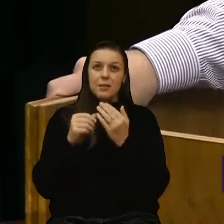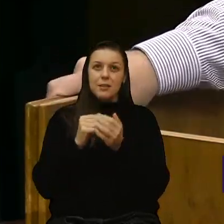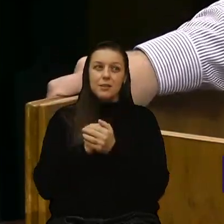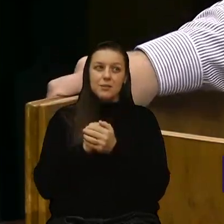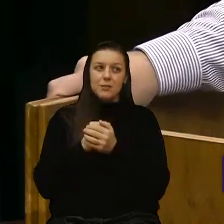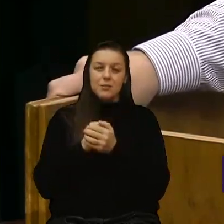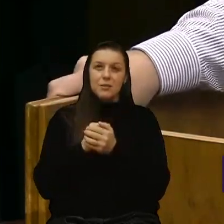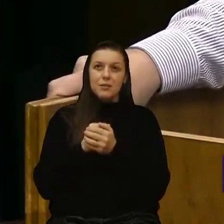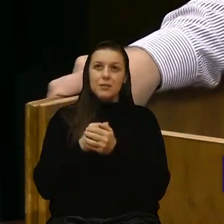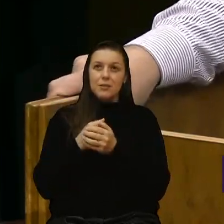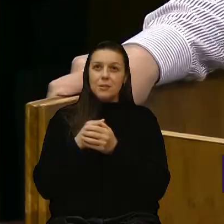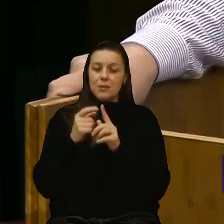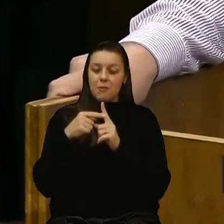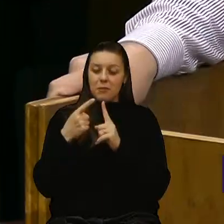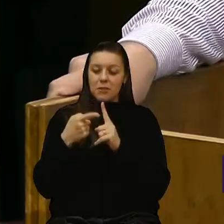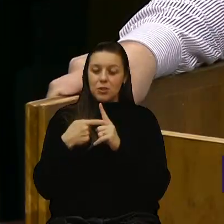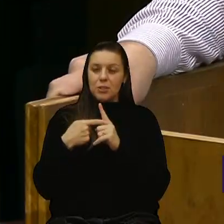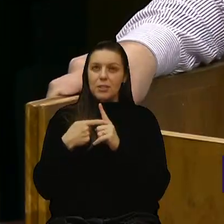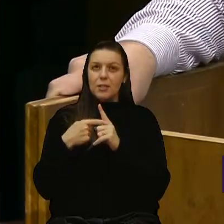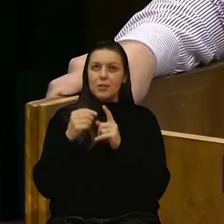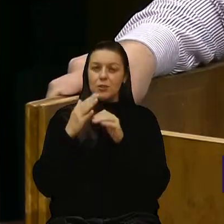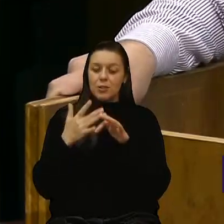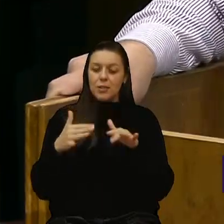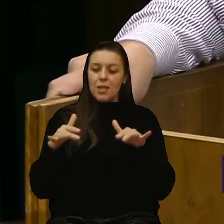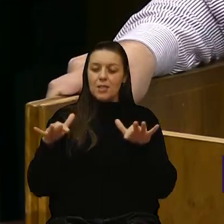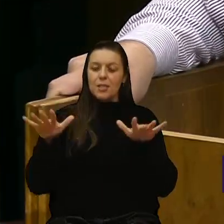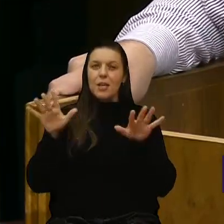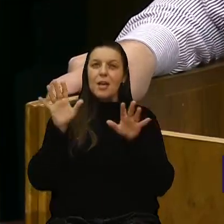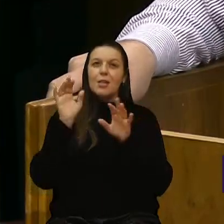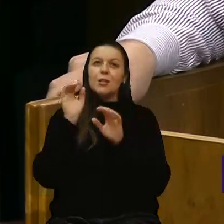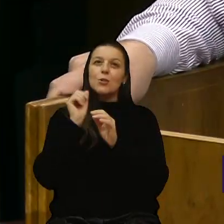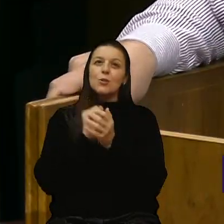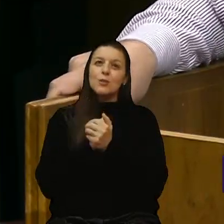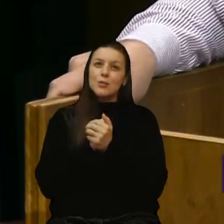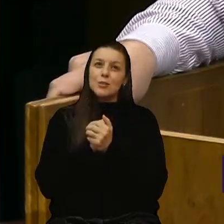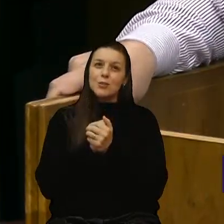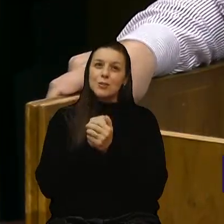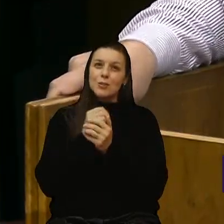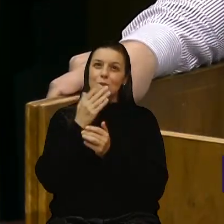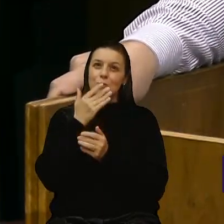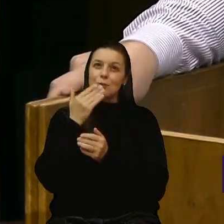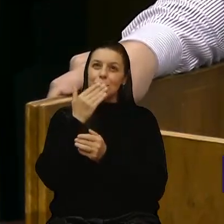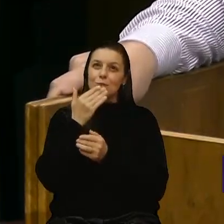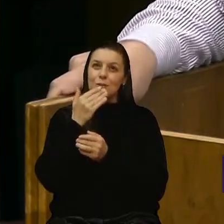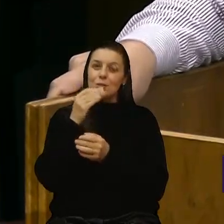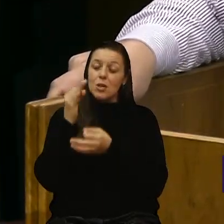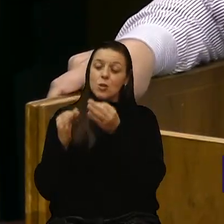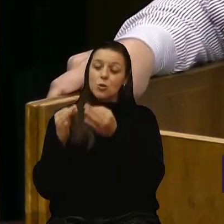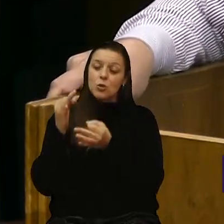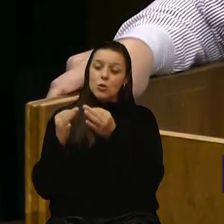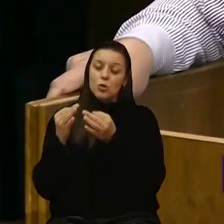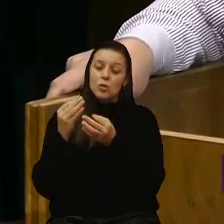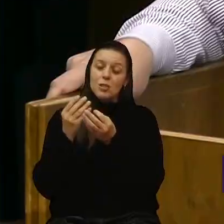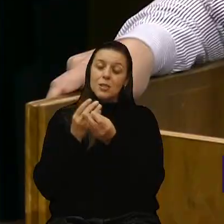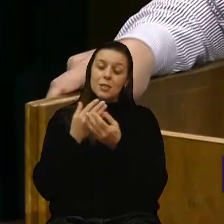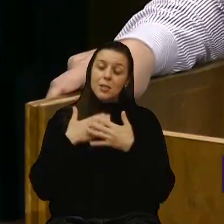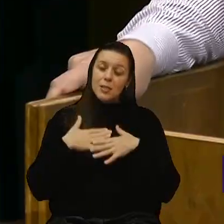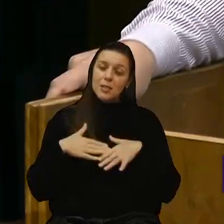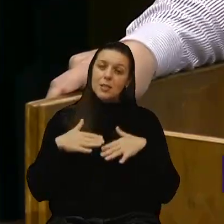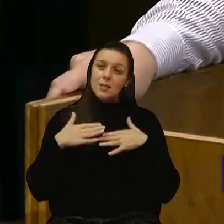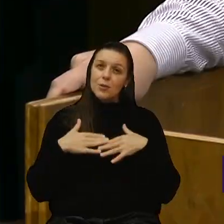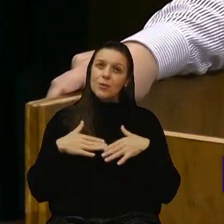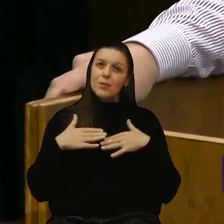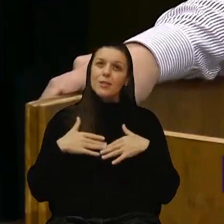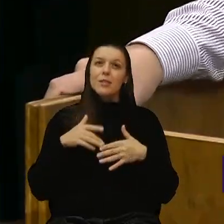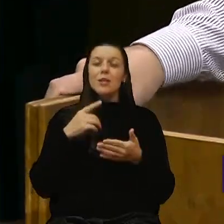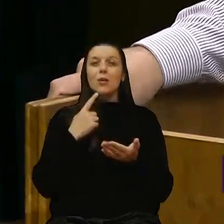orixá da fertilidade e das águas doces. Mas Oxum, que é a orixá da justiça serena, comprometida